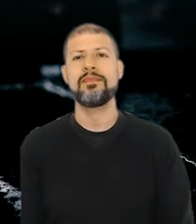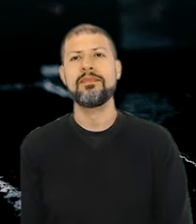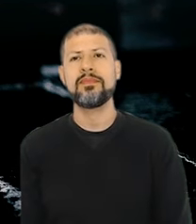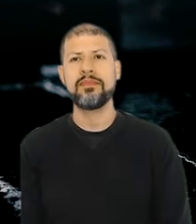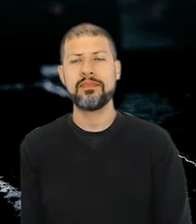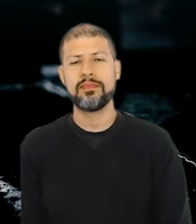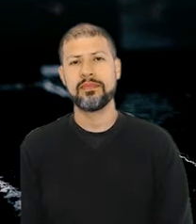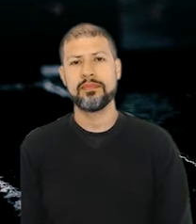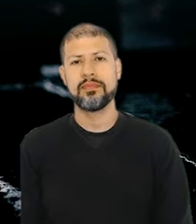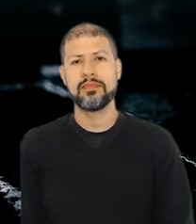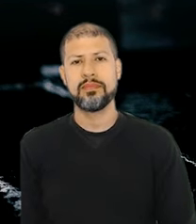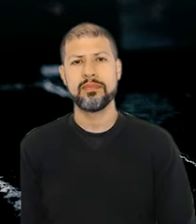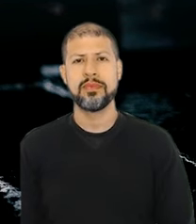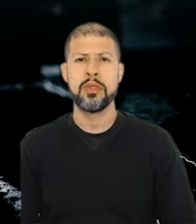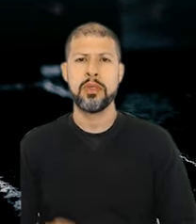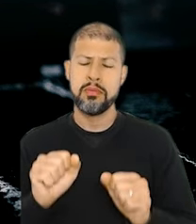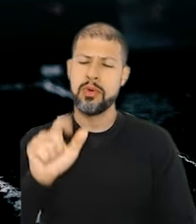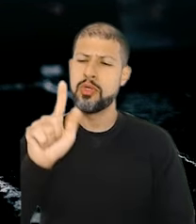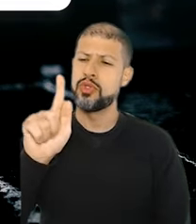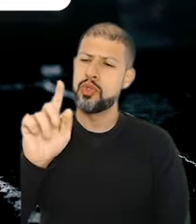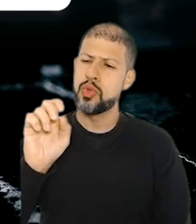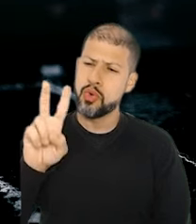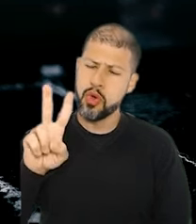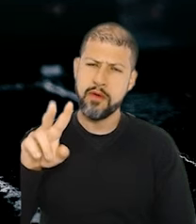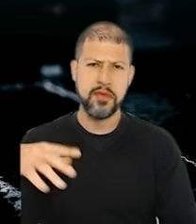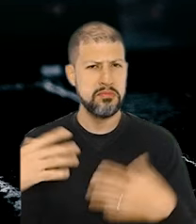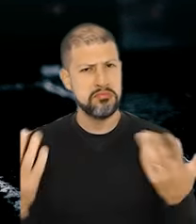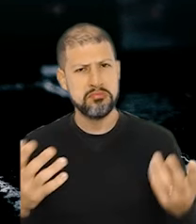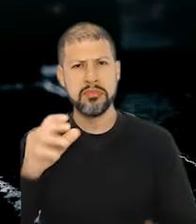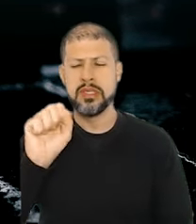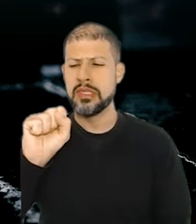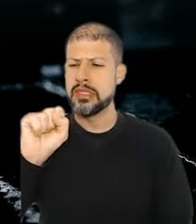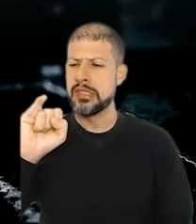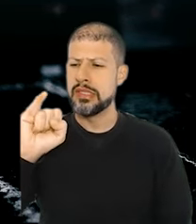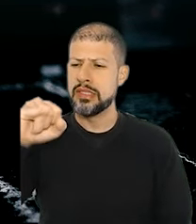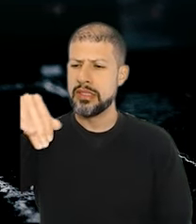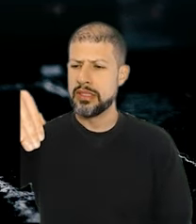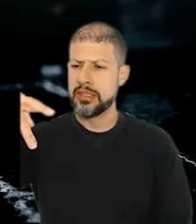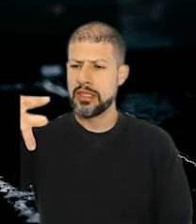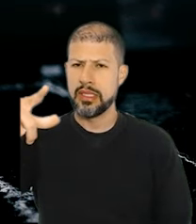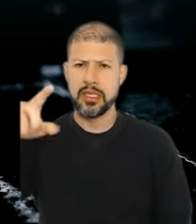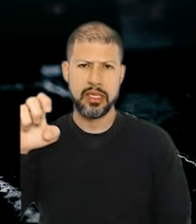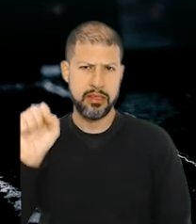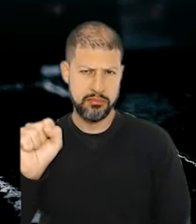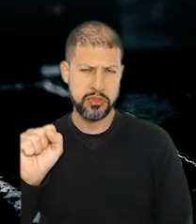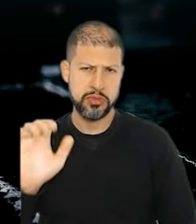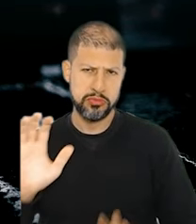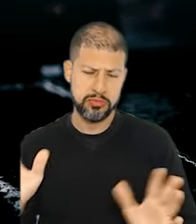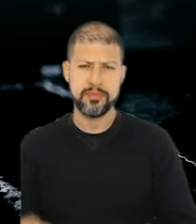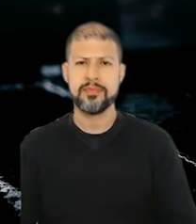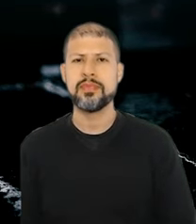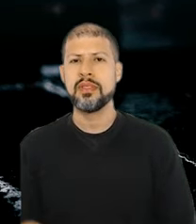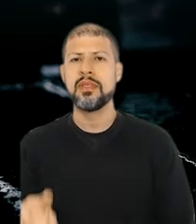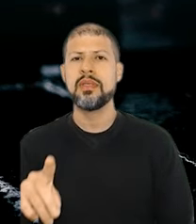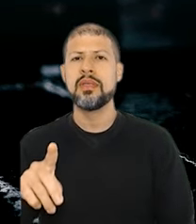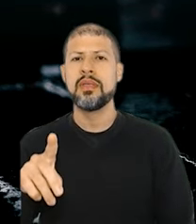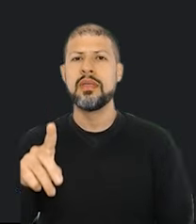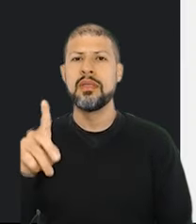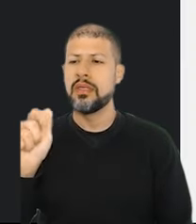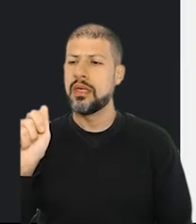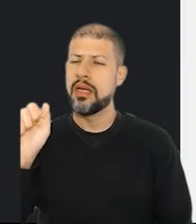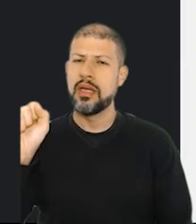dasn pode ser gov pode ser simples né então eu geralmente eu busco dessa maneira dsn simples